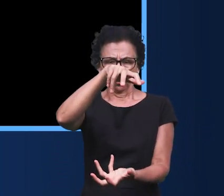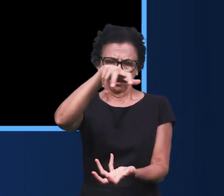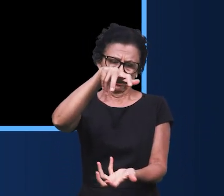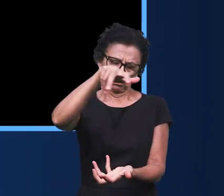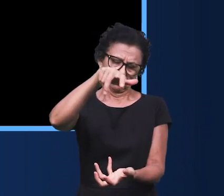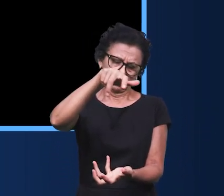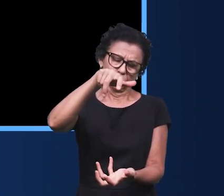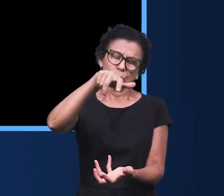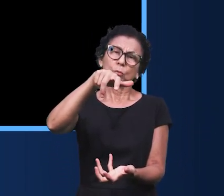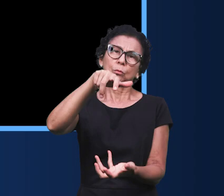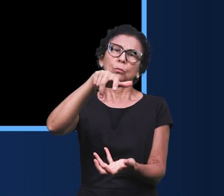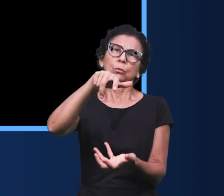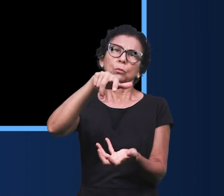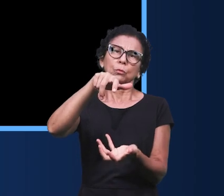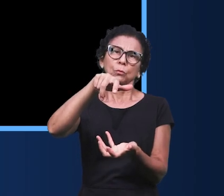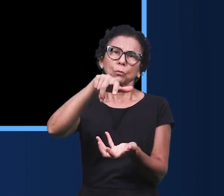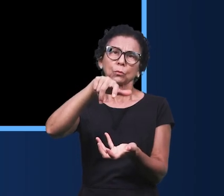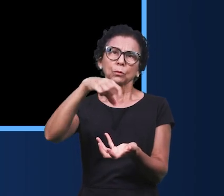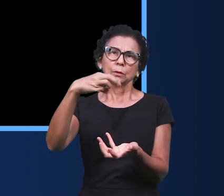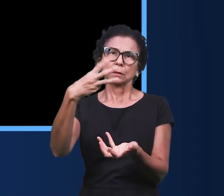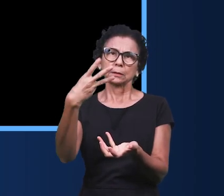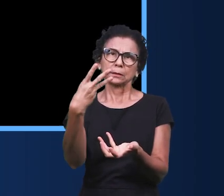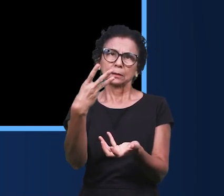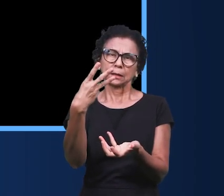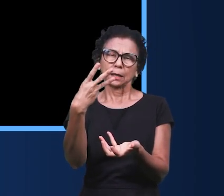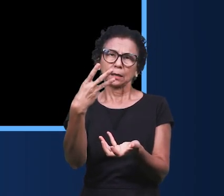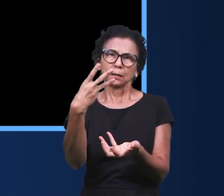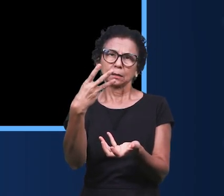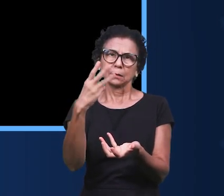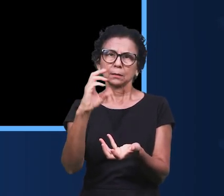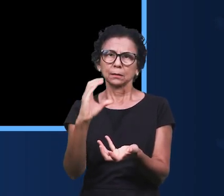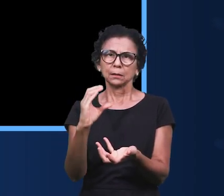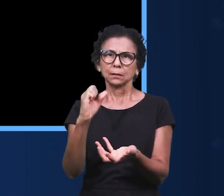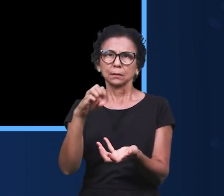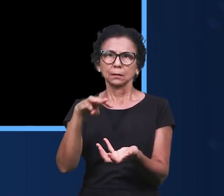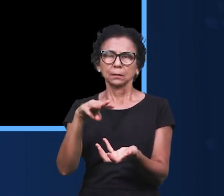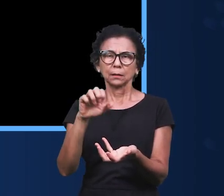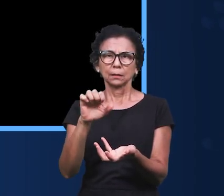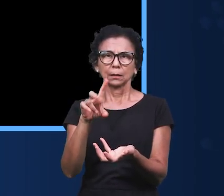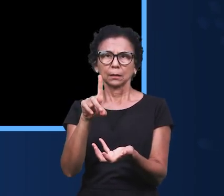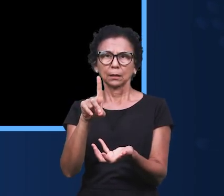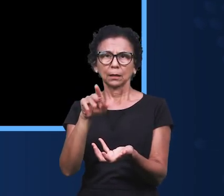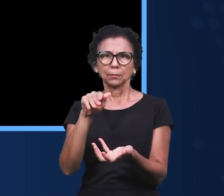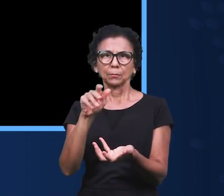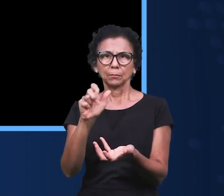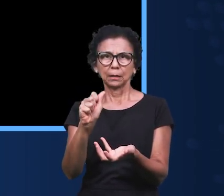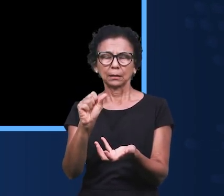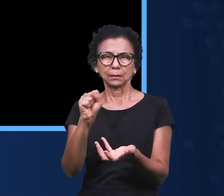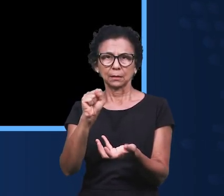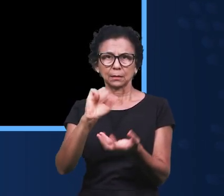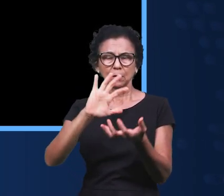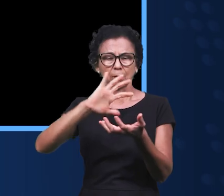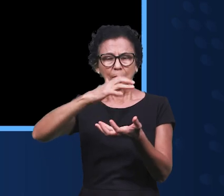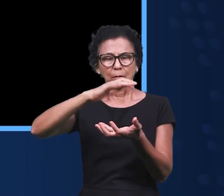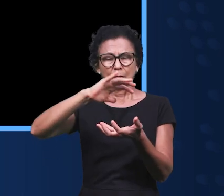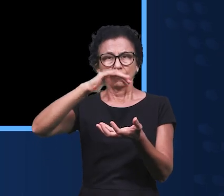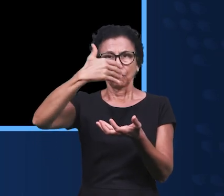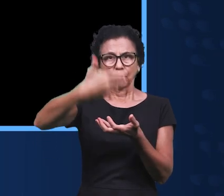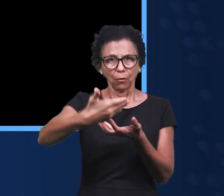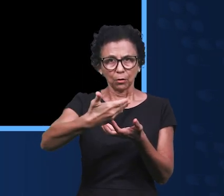ela é formada de 3 camadas. E essa camada externa,